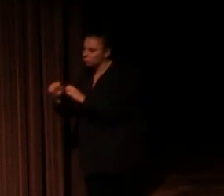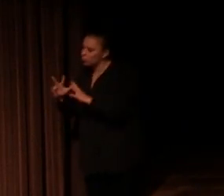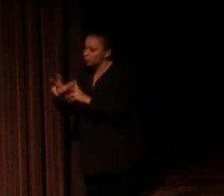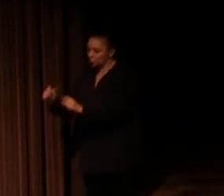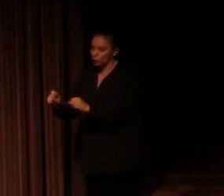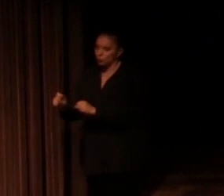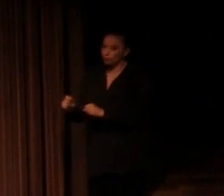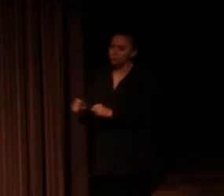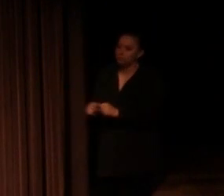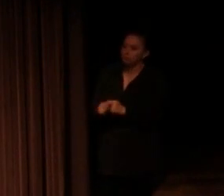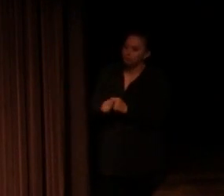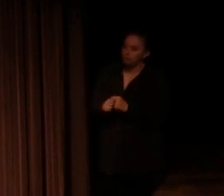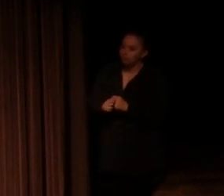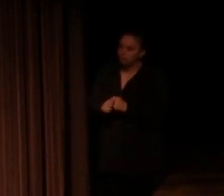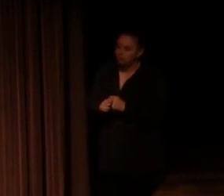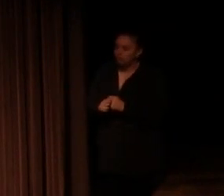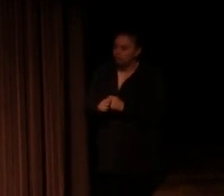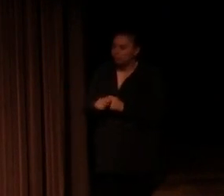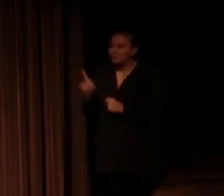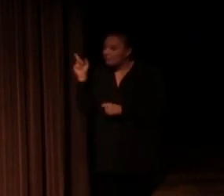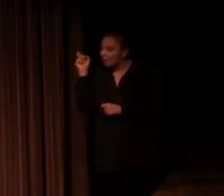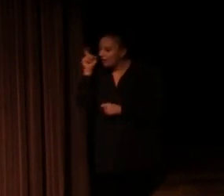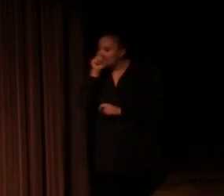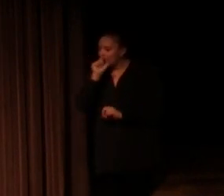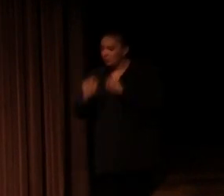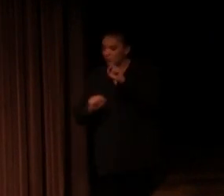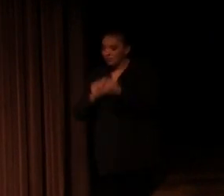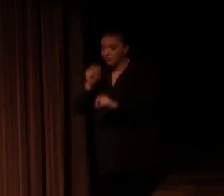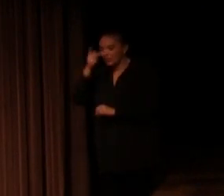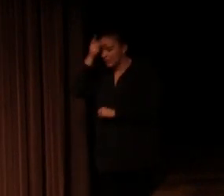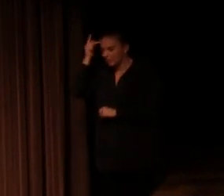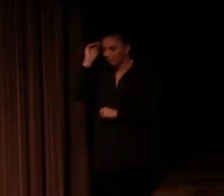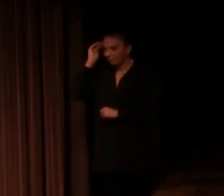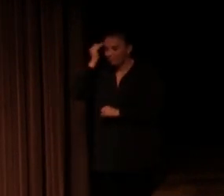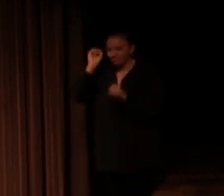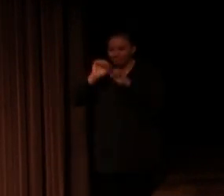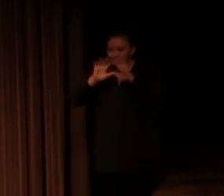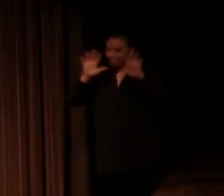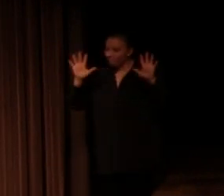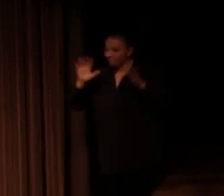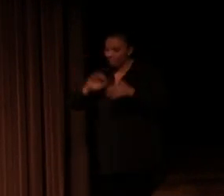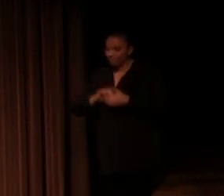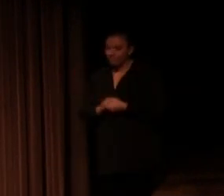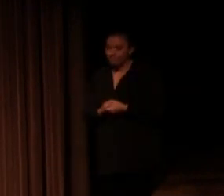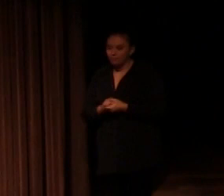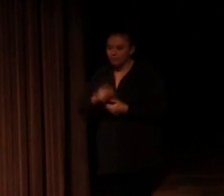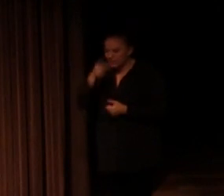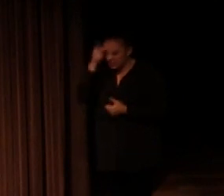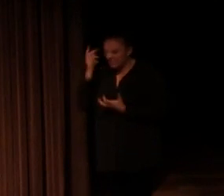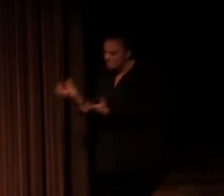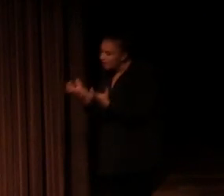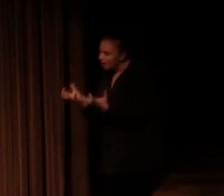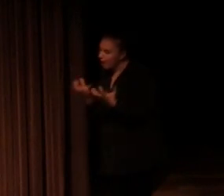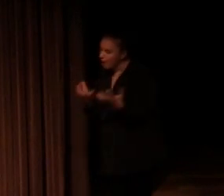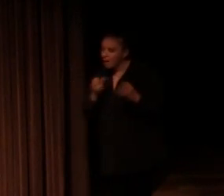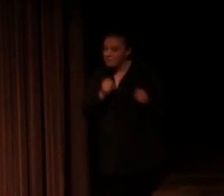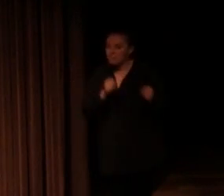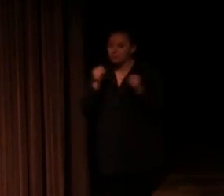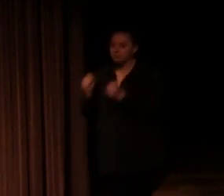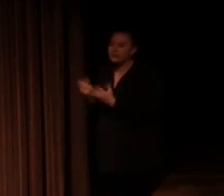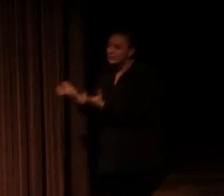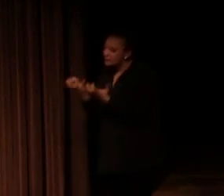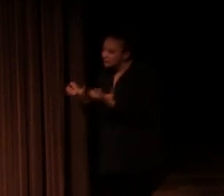democracia por isso que é tão difícil as pessoas entenderem é por isso que as pessoas querem o poder e muitas vezes querem o dinheiro